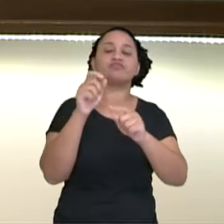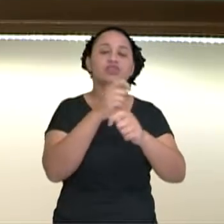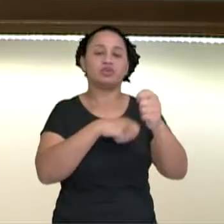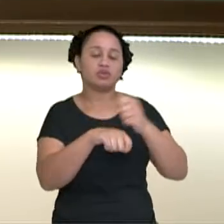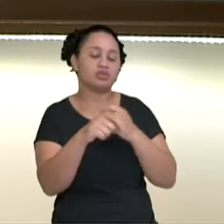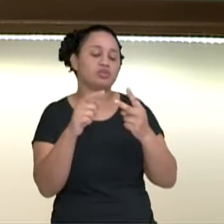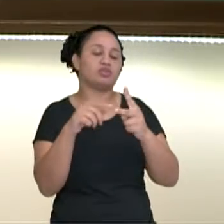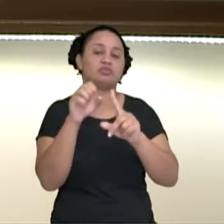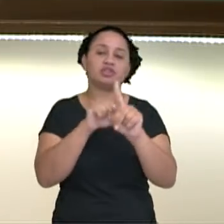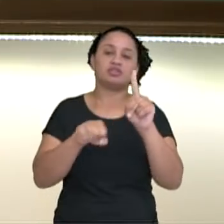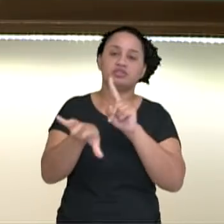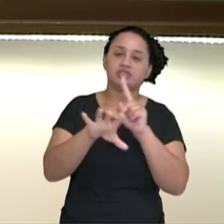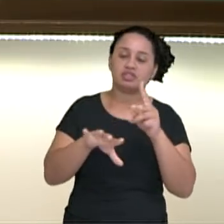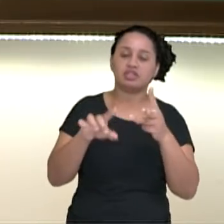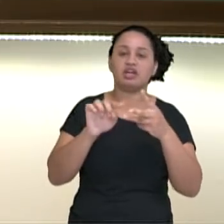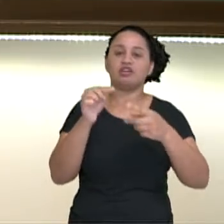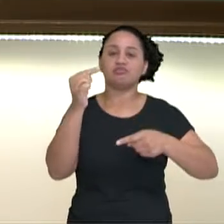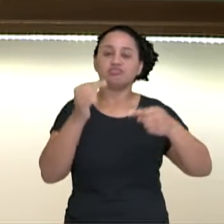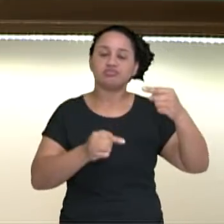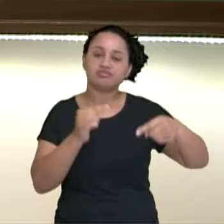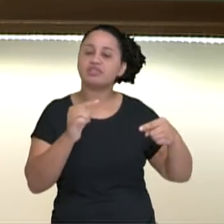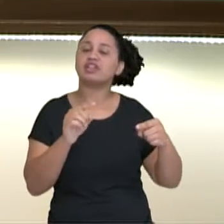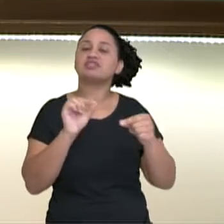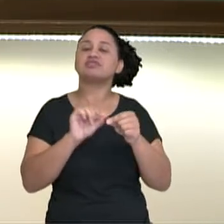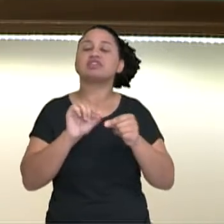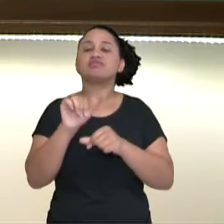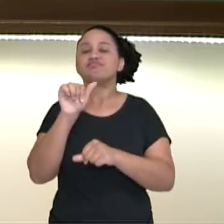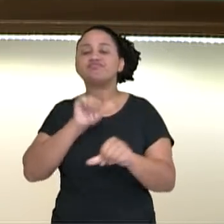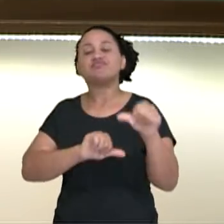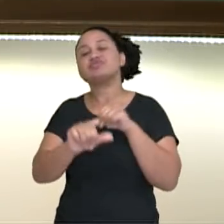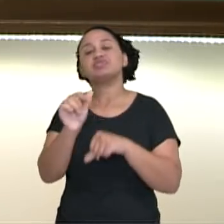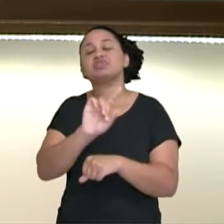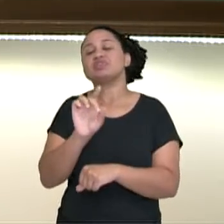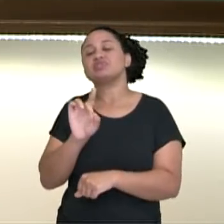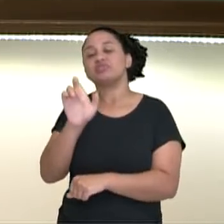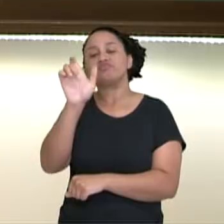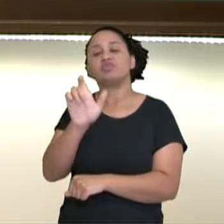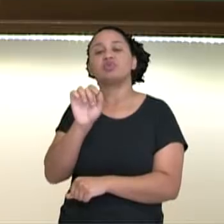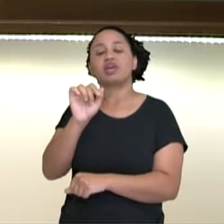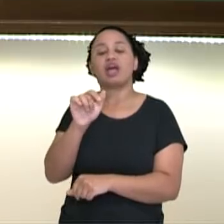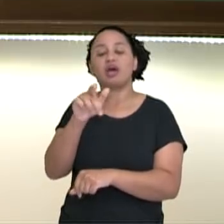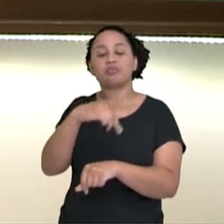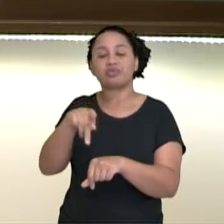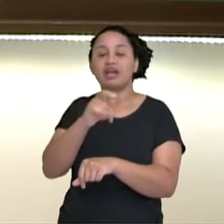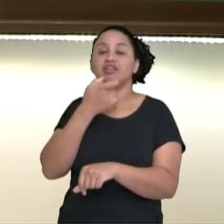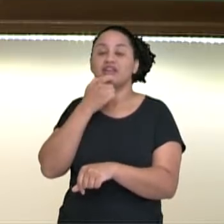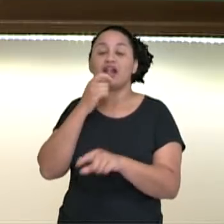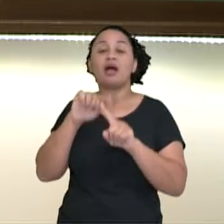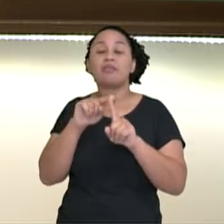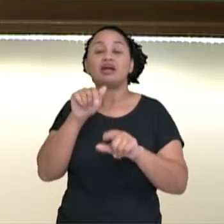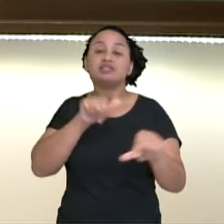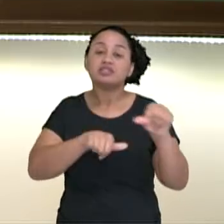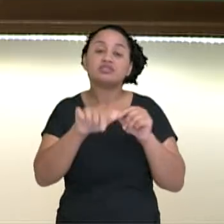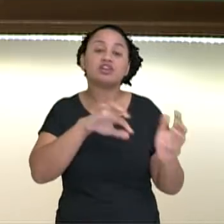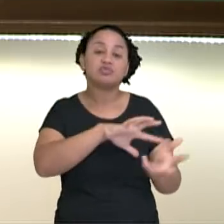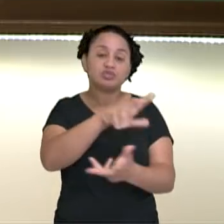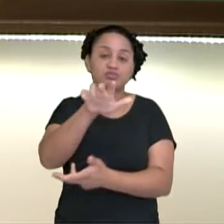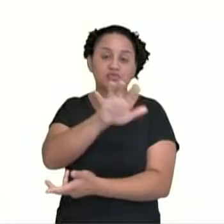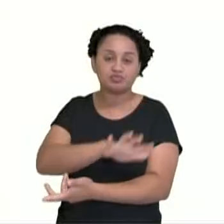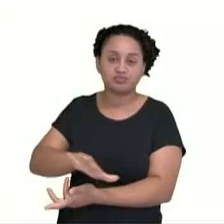sociais, políticas, né, que vão acabar transformando não só a Inglaterra, vão transformar o mundo